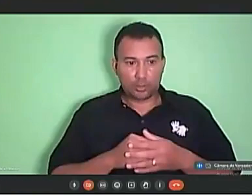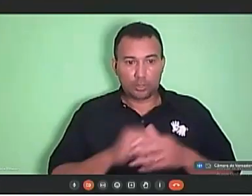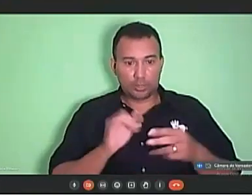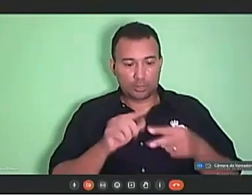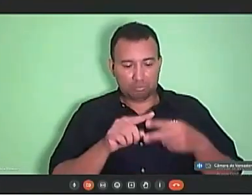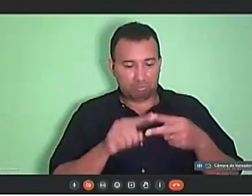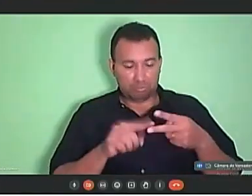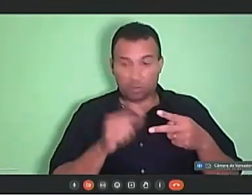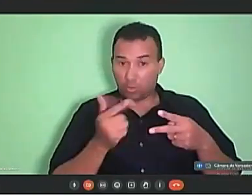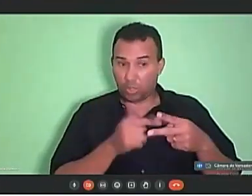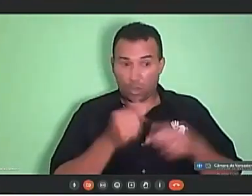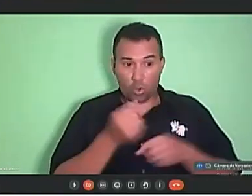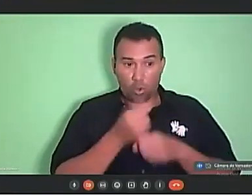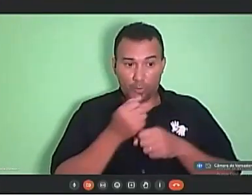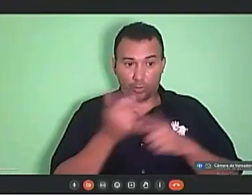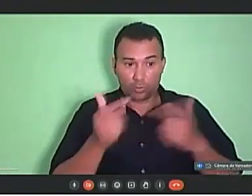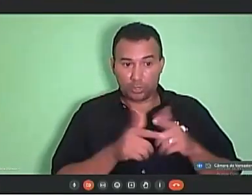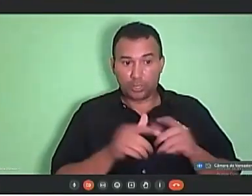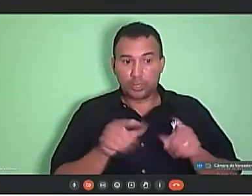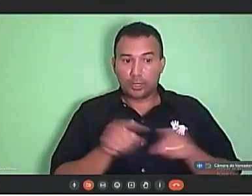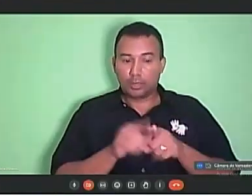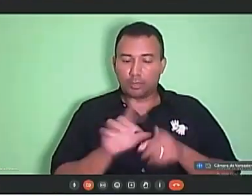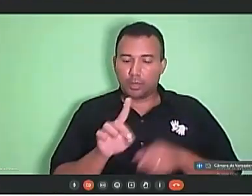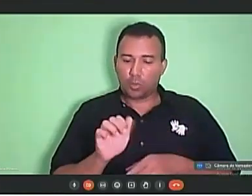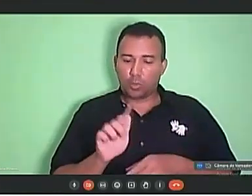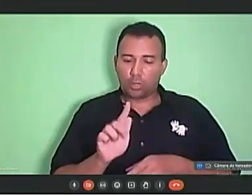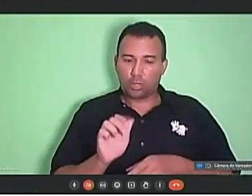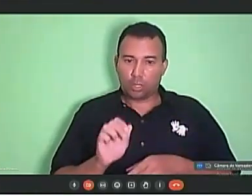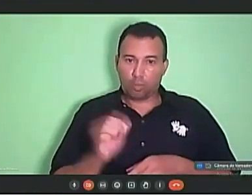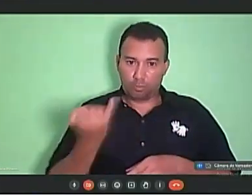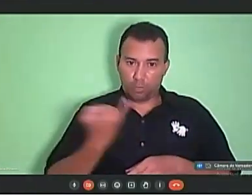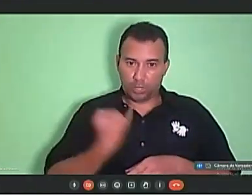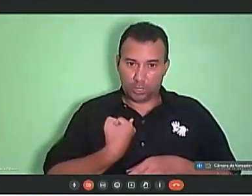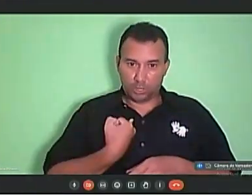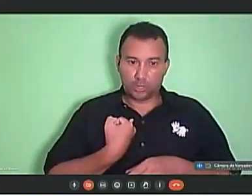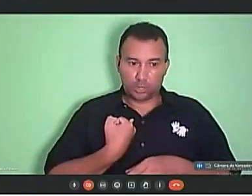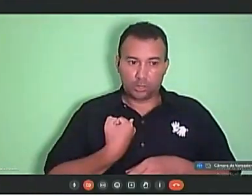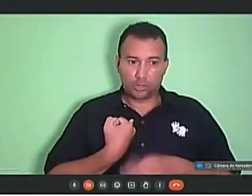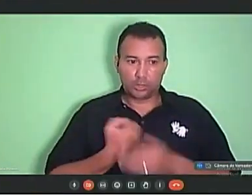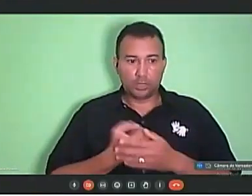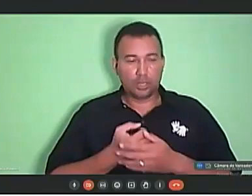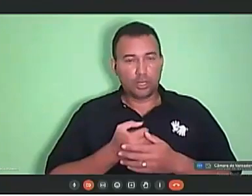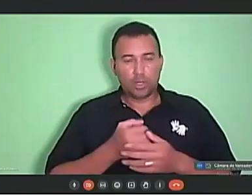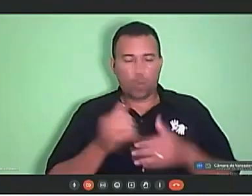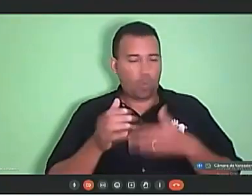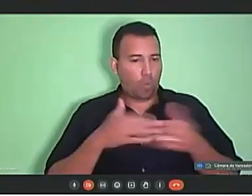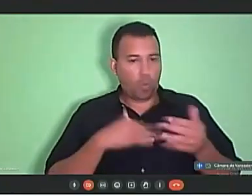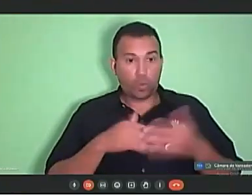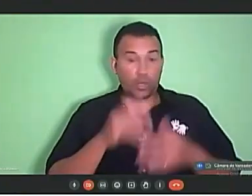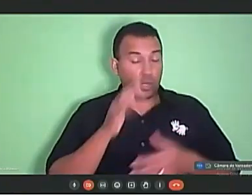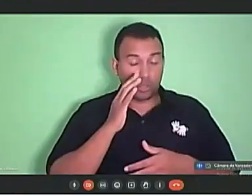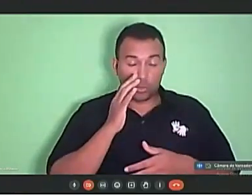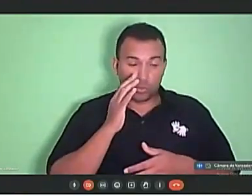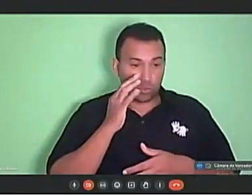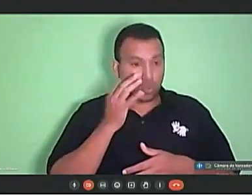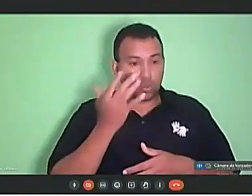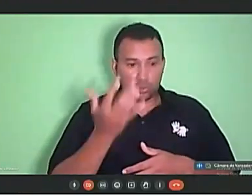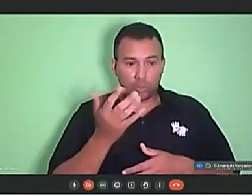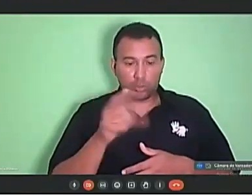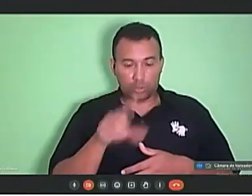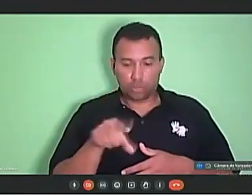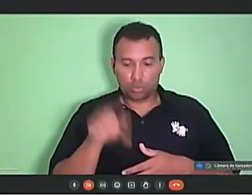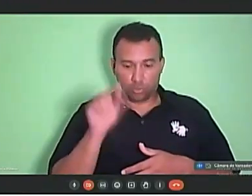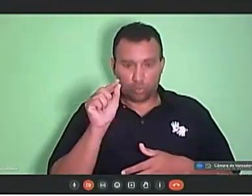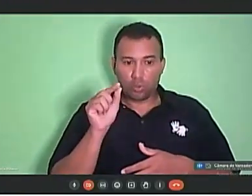por último, o Dago me falou também uma coisa hoje, assim, independente da solução que se escolha para fazer